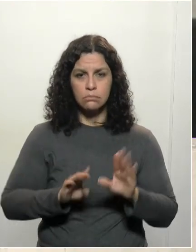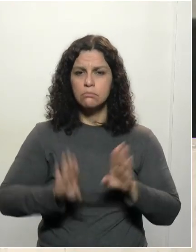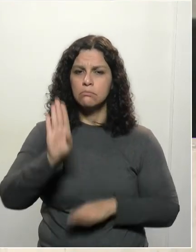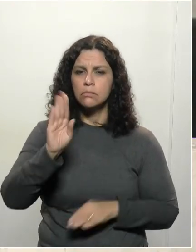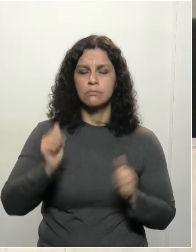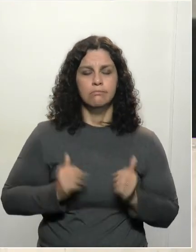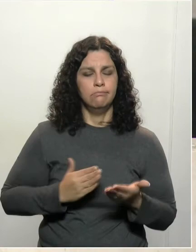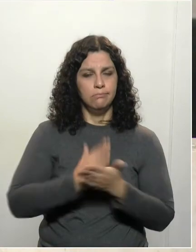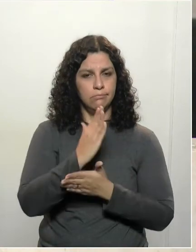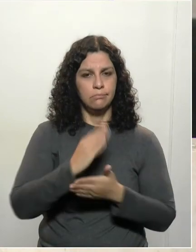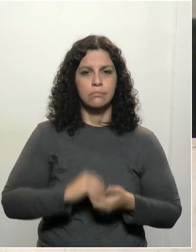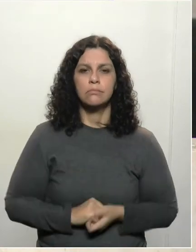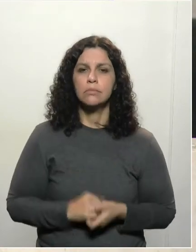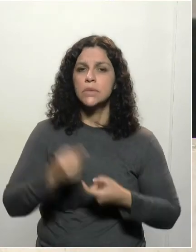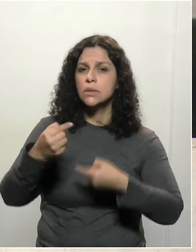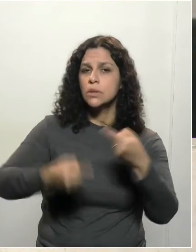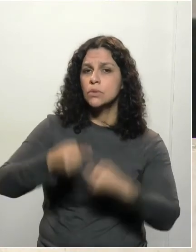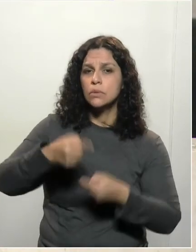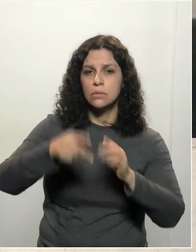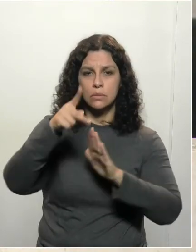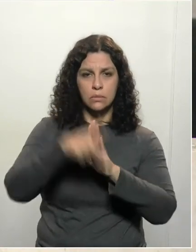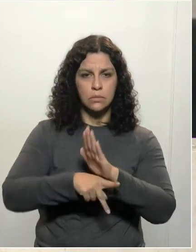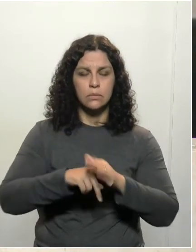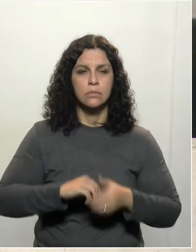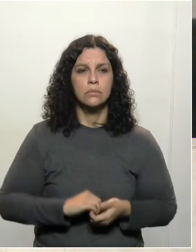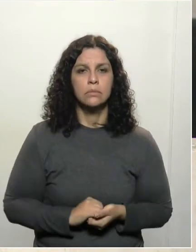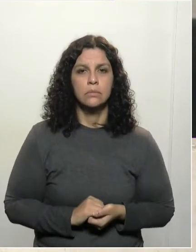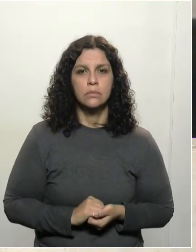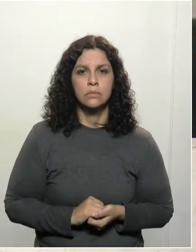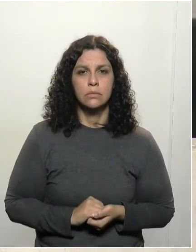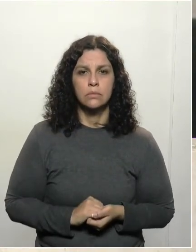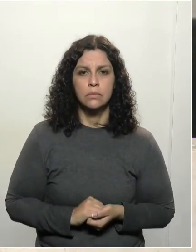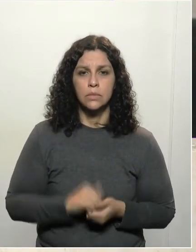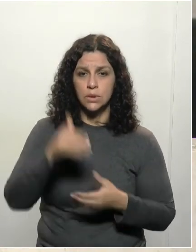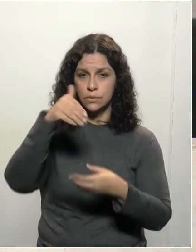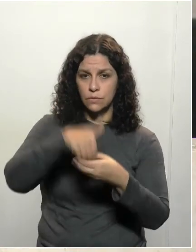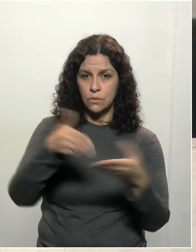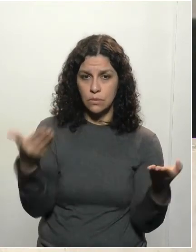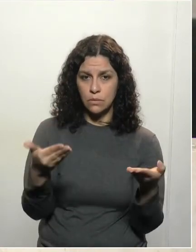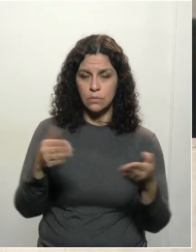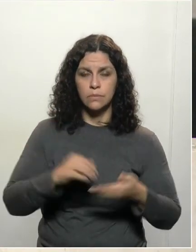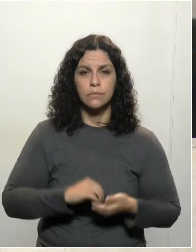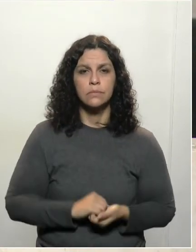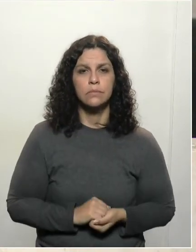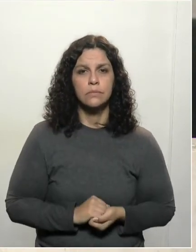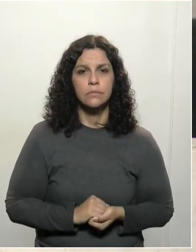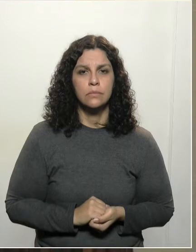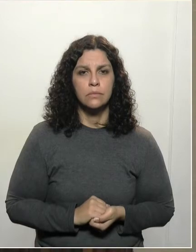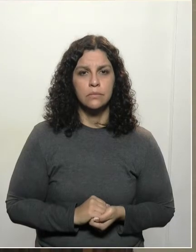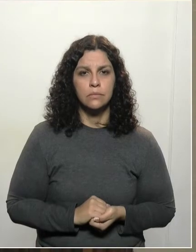Aprovado. Em discussão, o projeto. Em votação, votando.